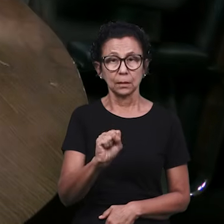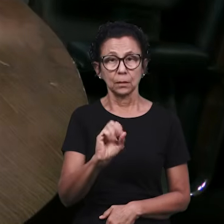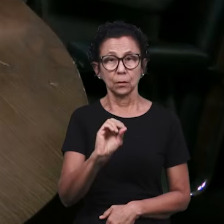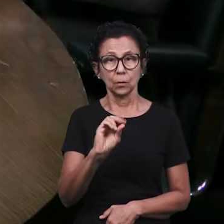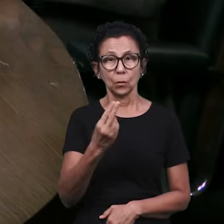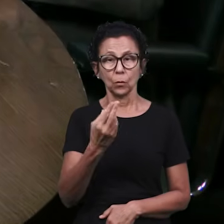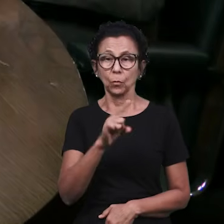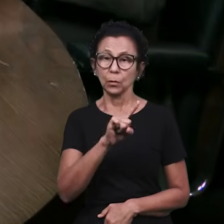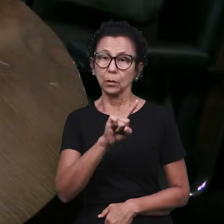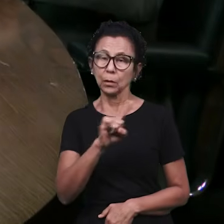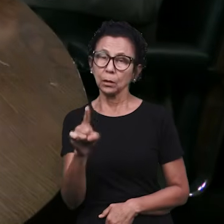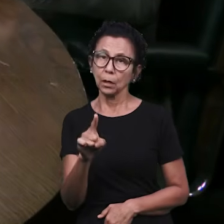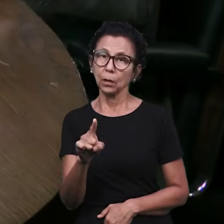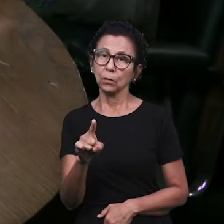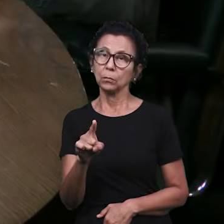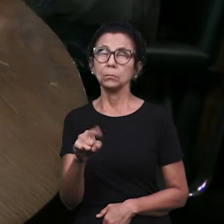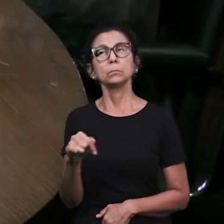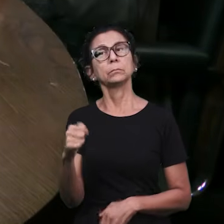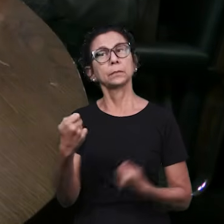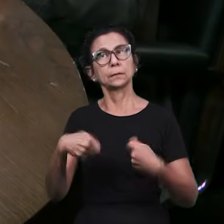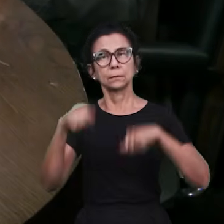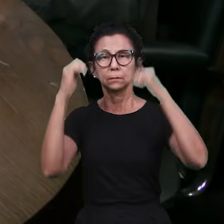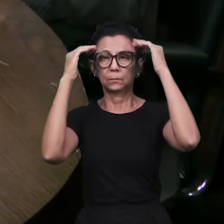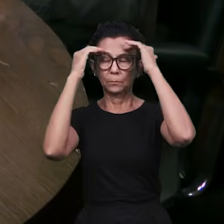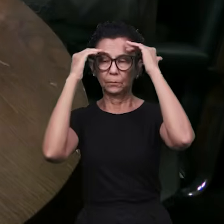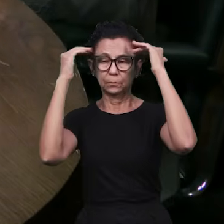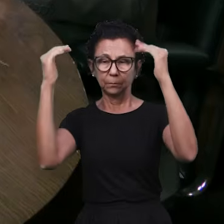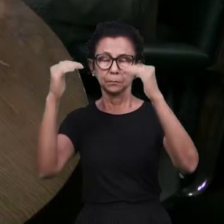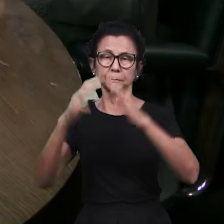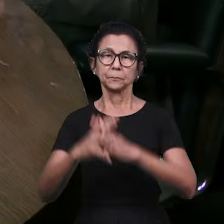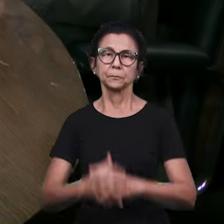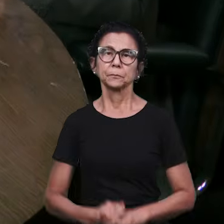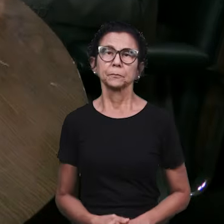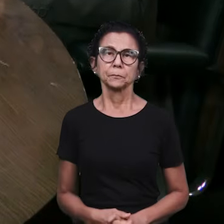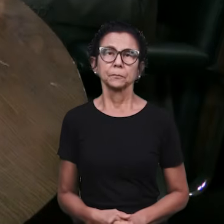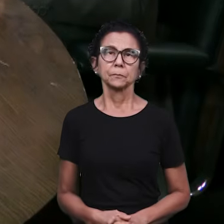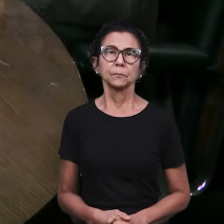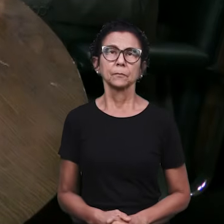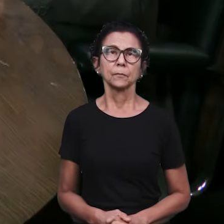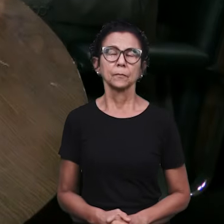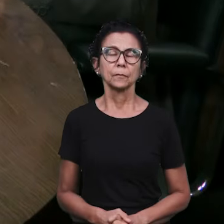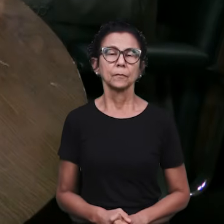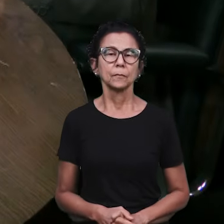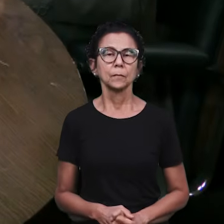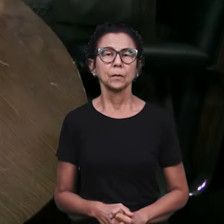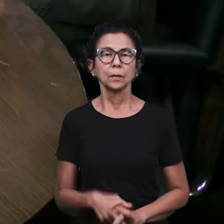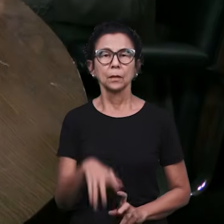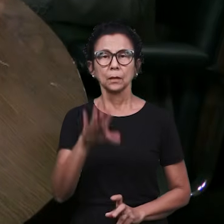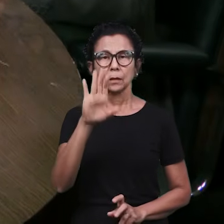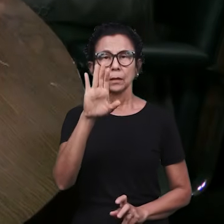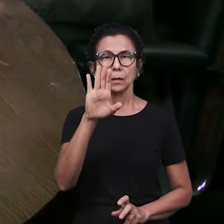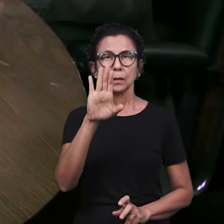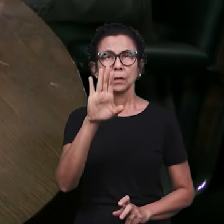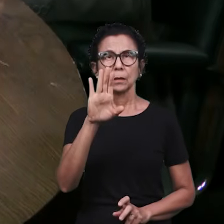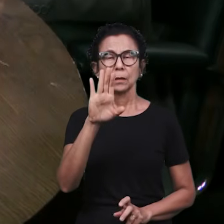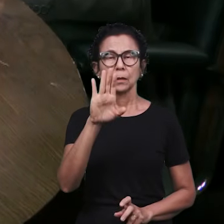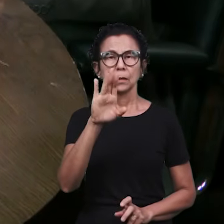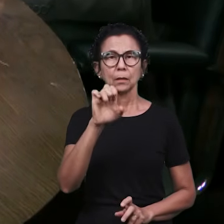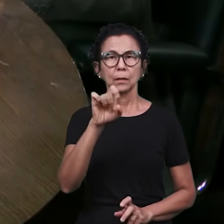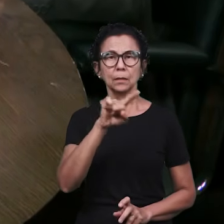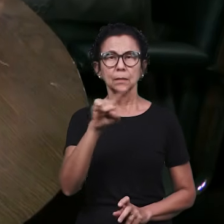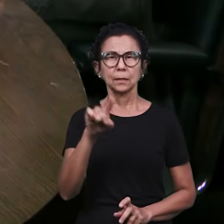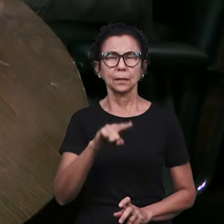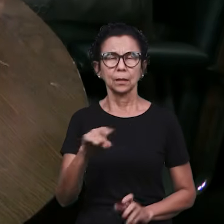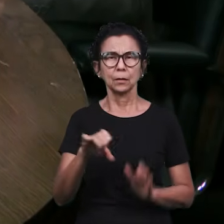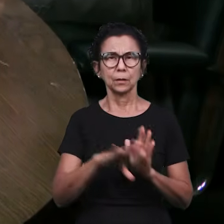que nós Deus temos mandar fazer, é nós o que vamos o Senhor fazer. mandar, nós temos aí que, Ezequiel fala? Portanto, Ezequiel isso é 14